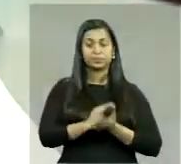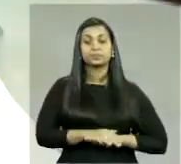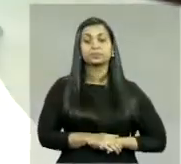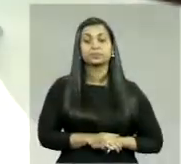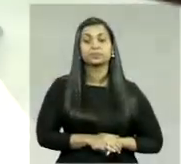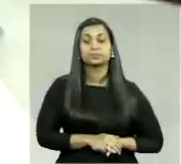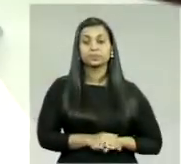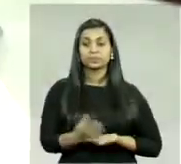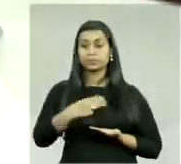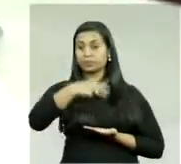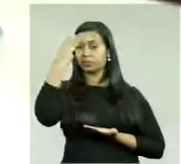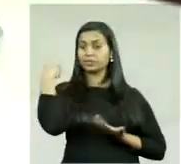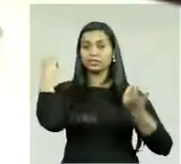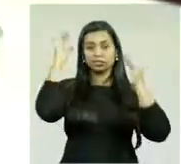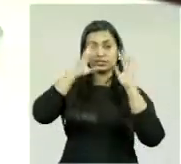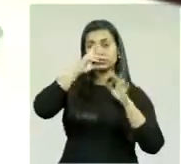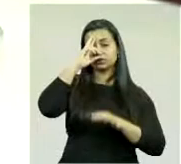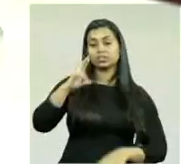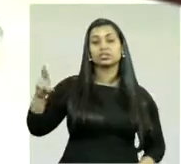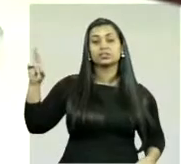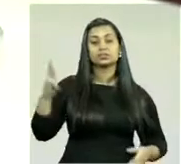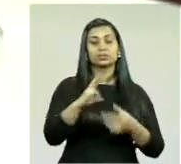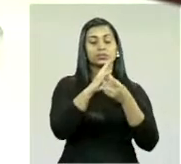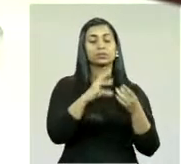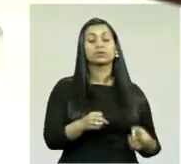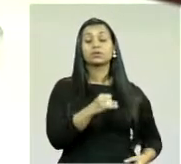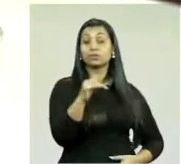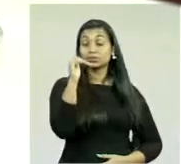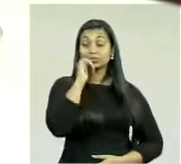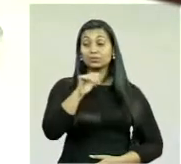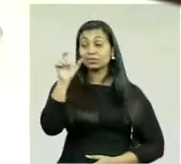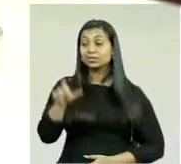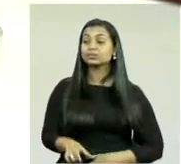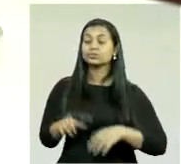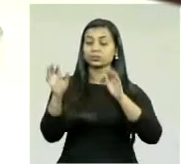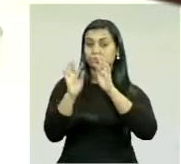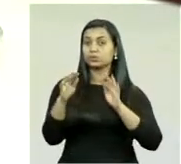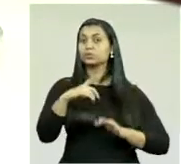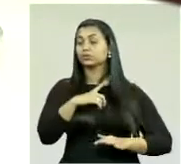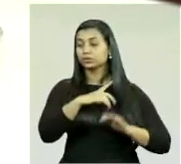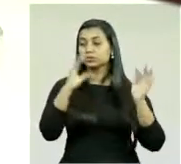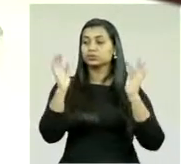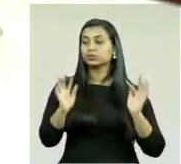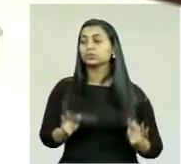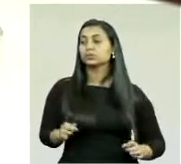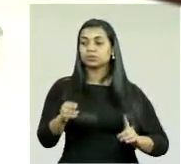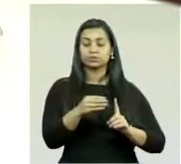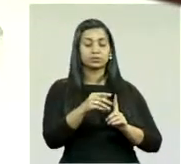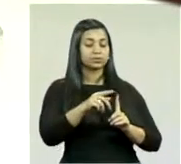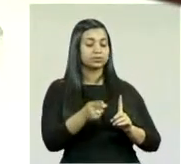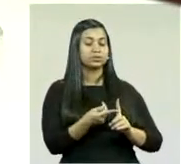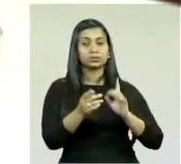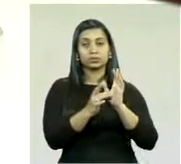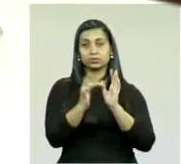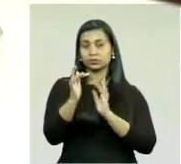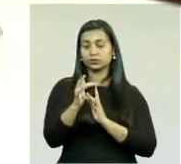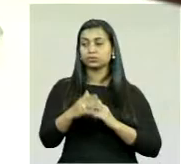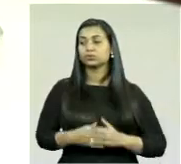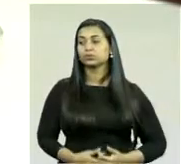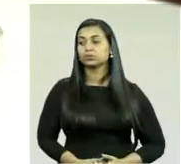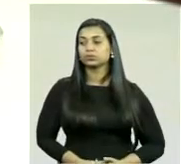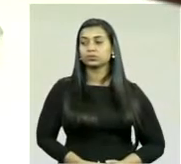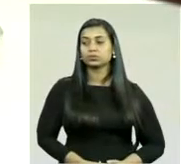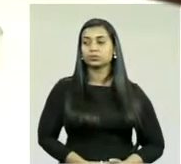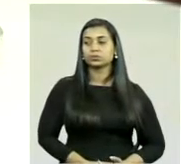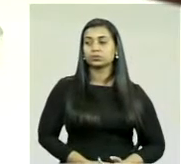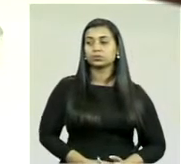nossa morte. Ave Maria, cheia de graça, o Senhor é convosco. Bendita sois vós entre as mulheres e bendito é o fruto do vosso